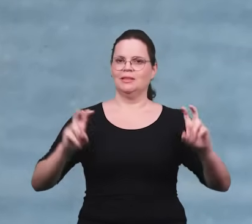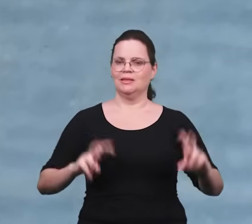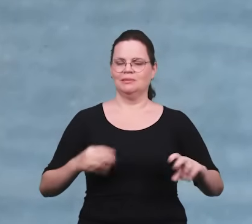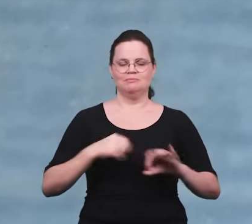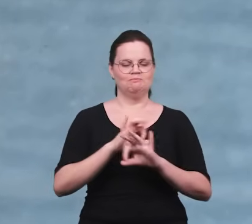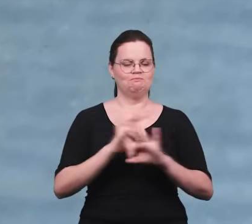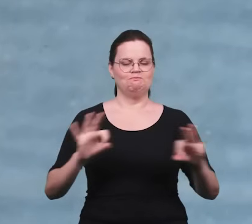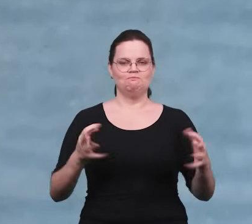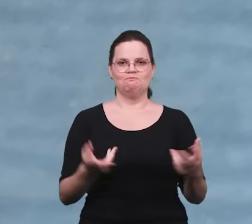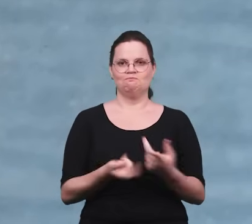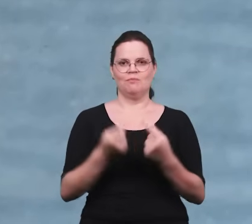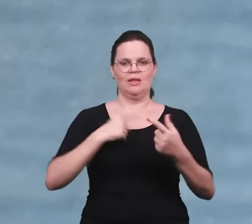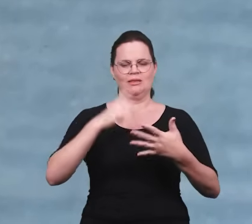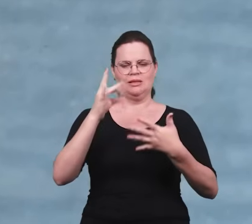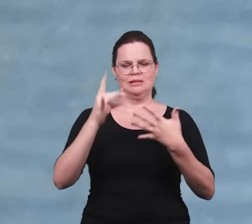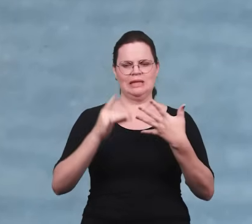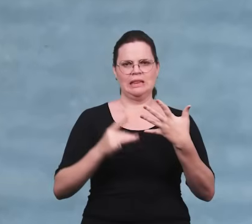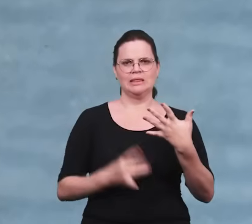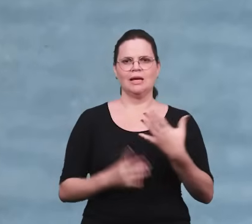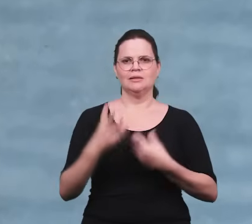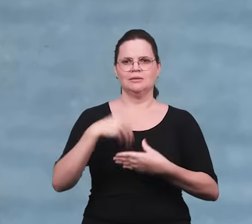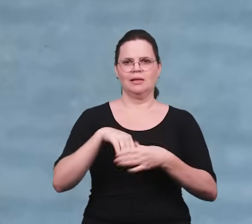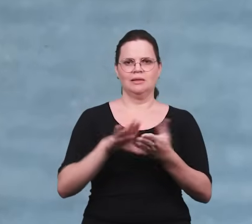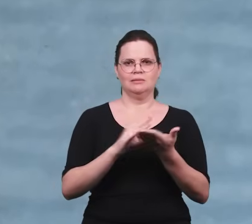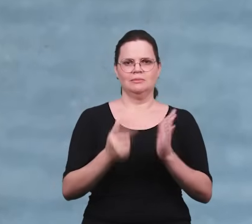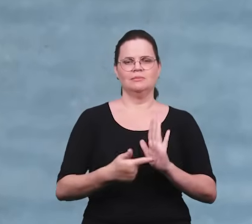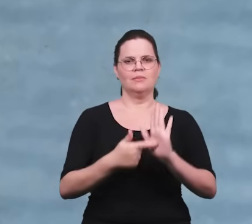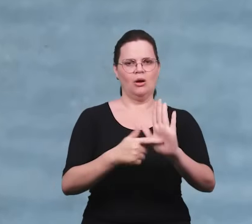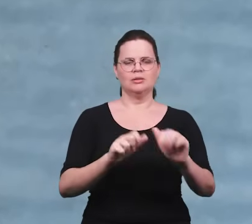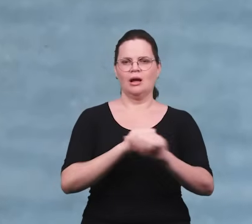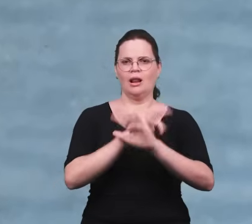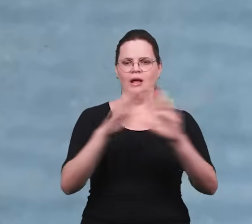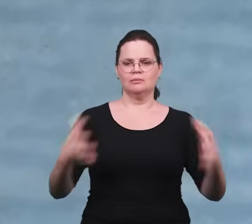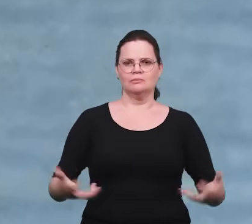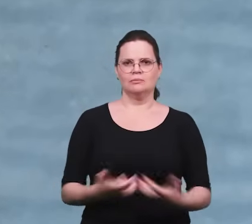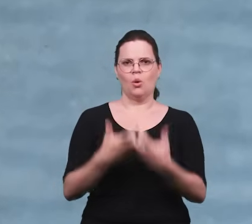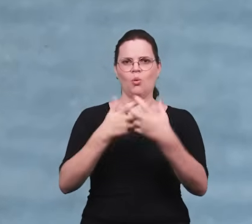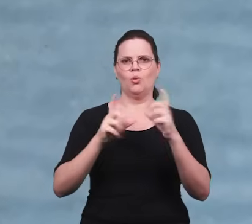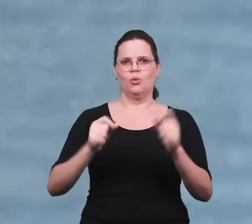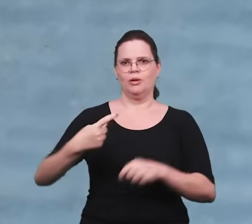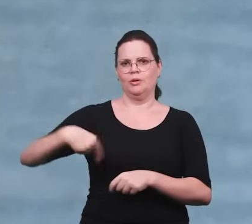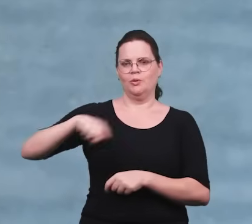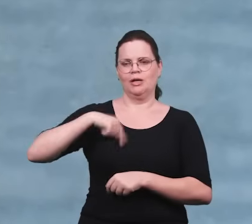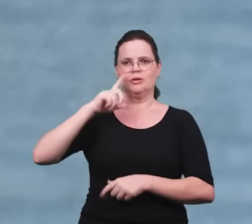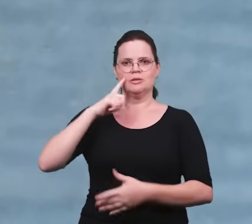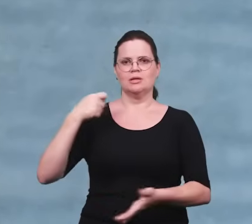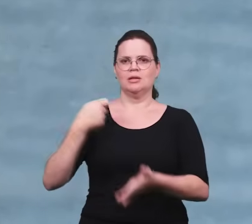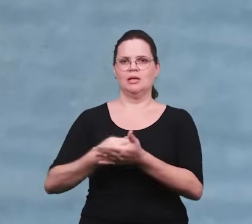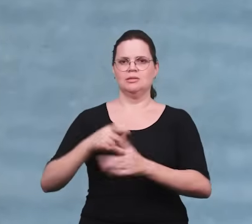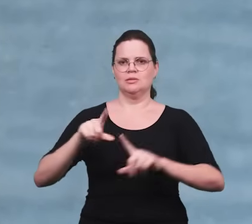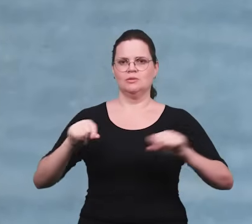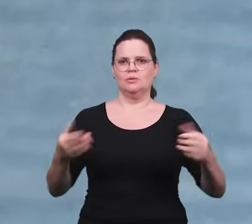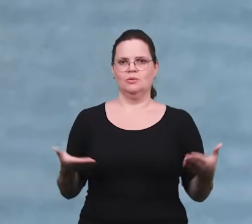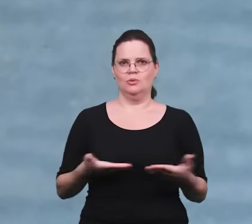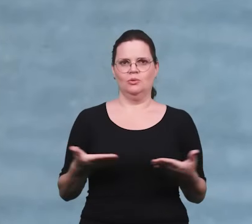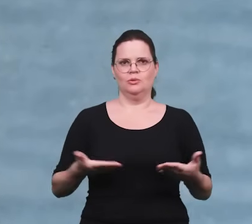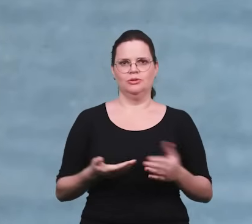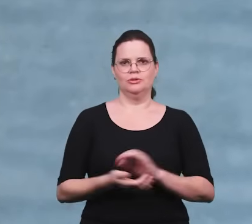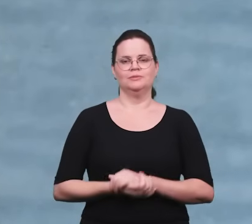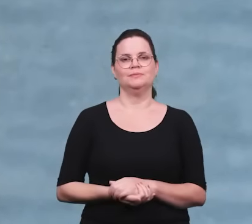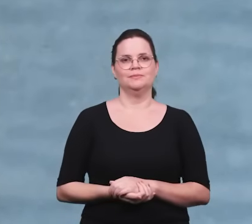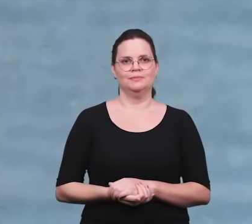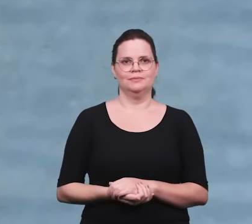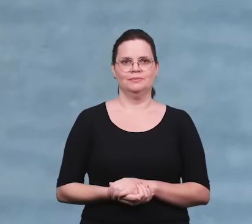muito aprofundado e cheio de detalhes contidos na palavra que fazem conexão com nossas escolhas hoje